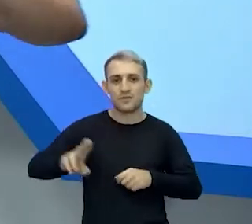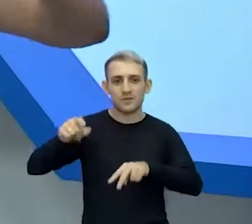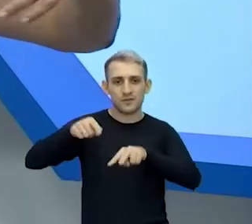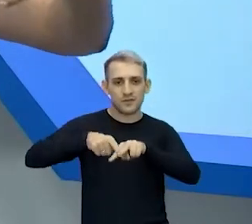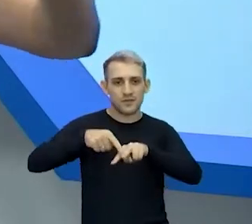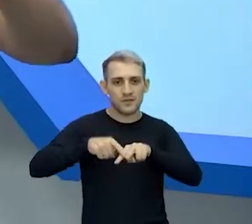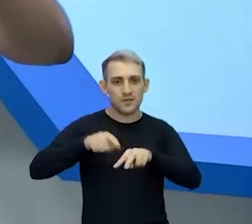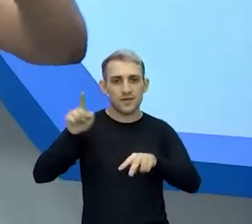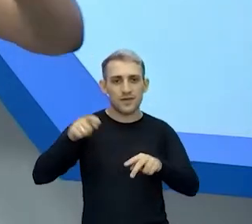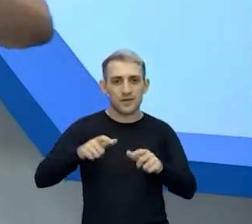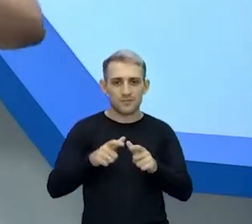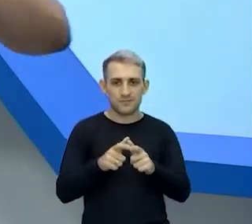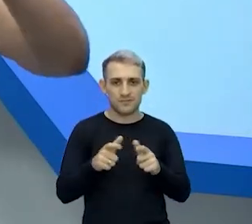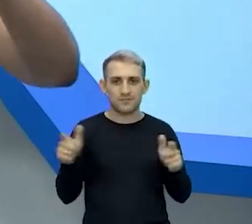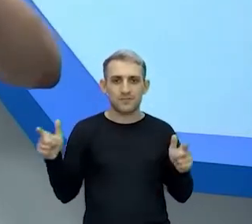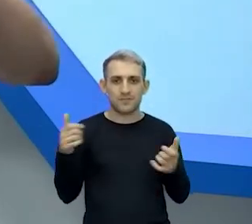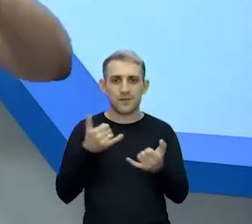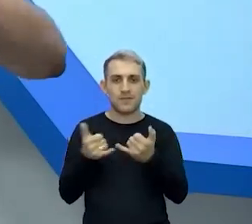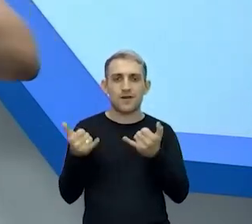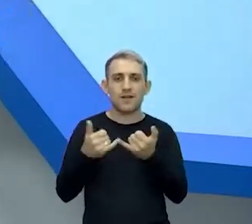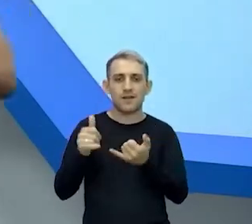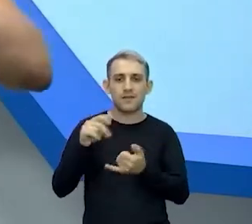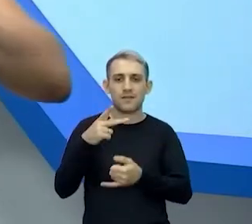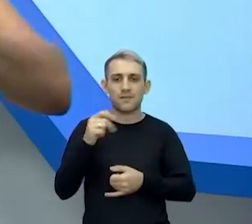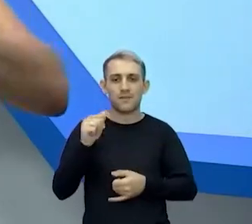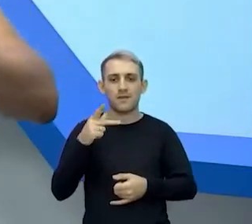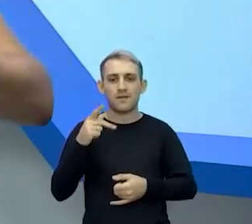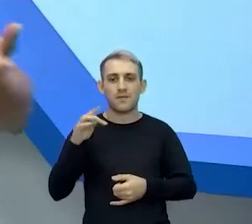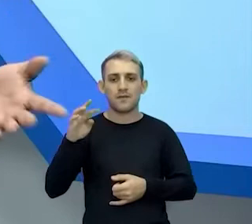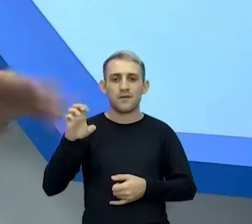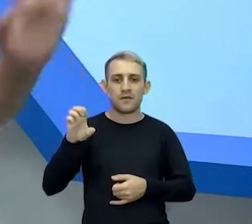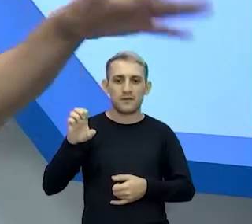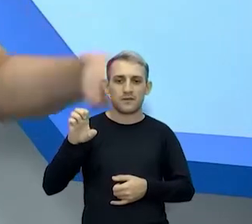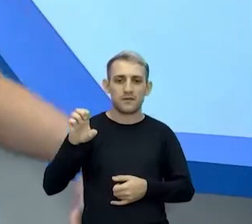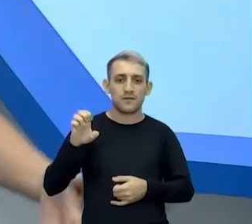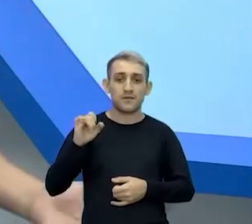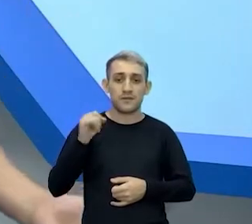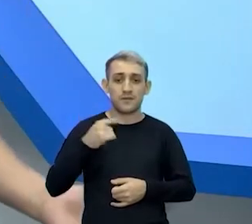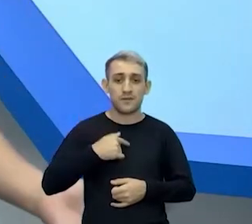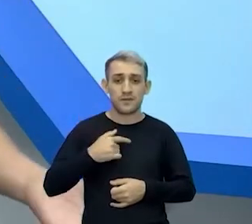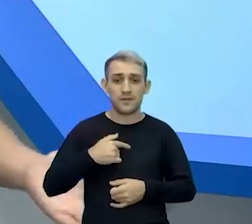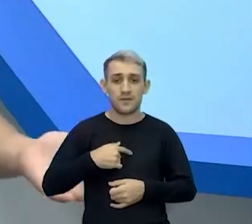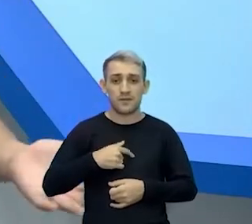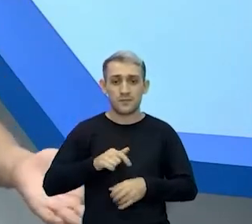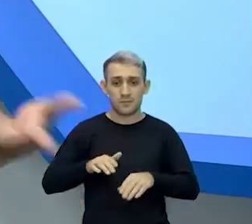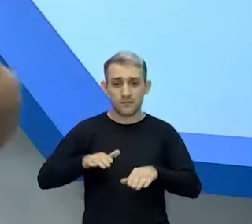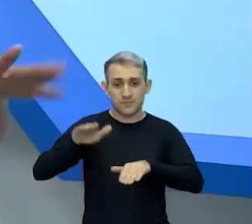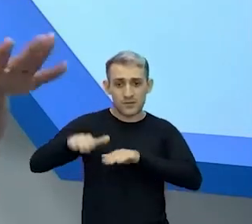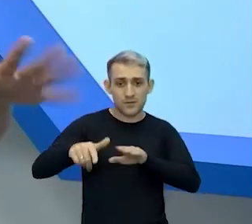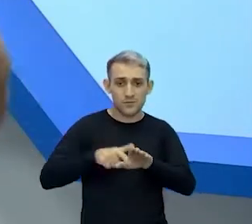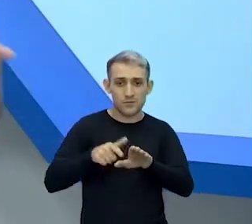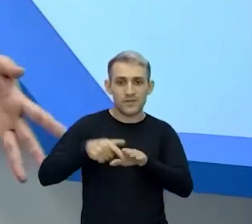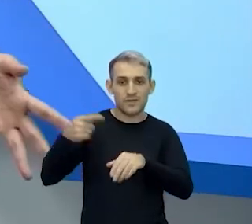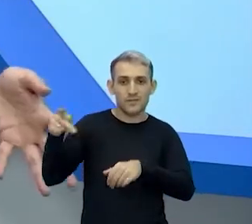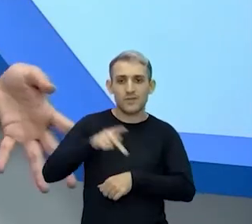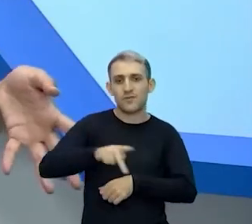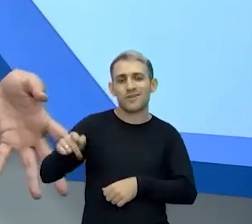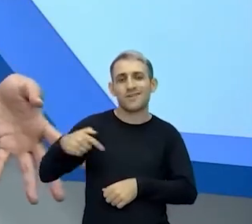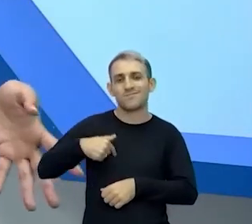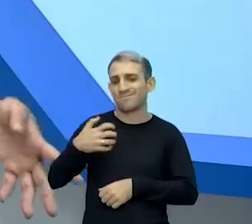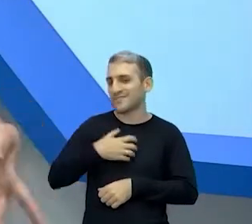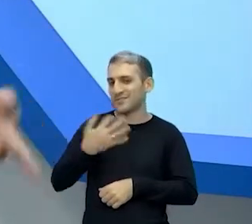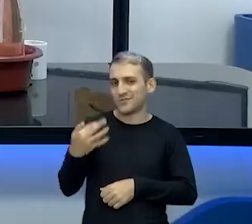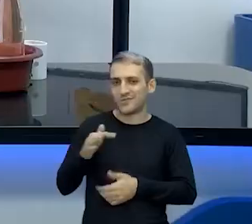sandália contínua, né, gente? Parece papete. Então, ela é contínua. Então, se eu pisar no pé do professor Giba, ele não vai sentir tanta